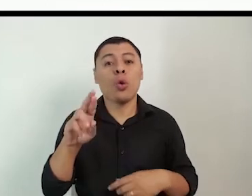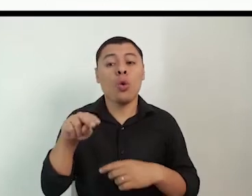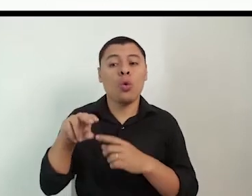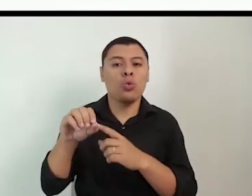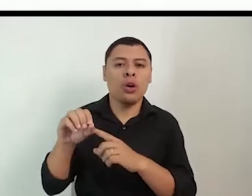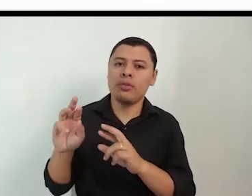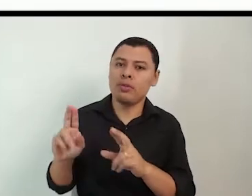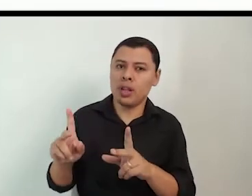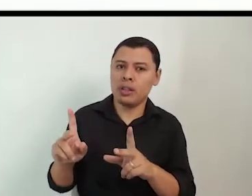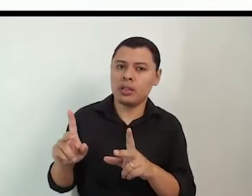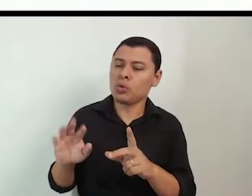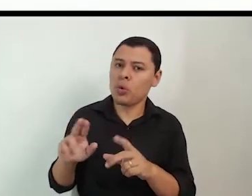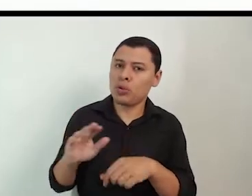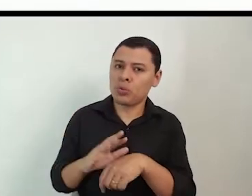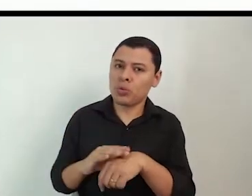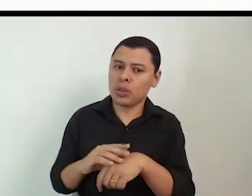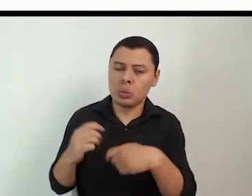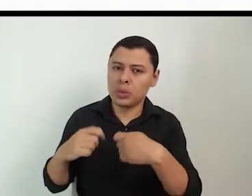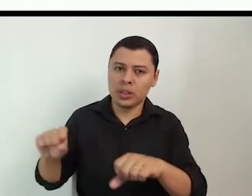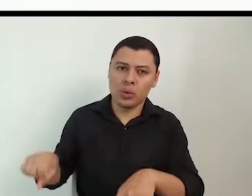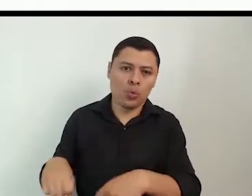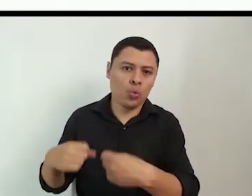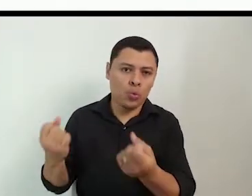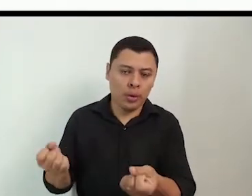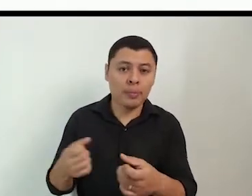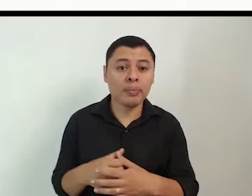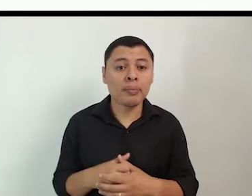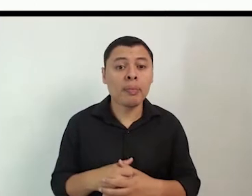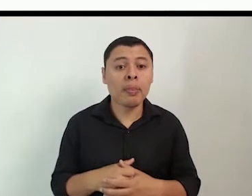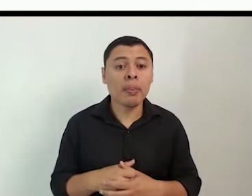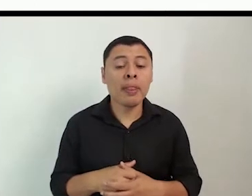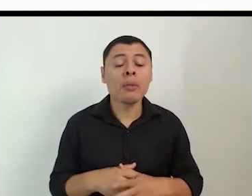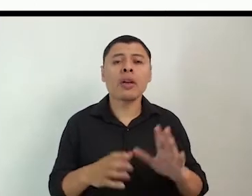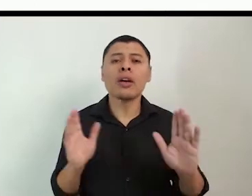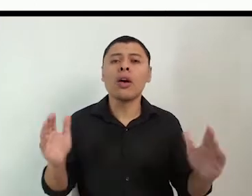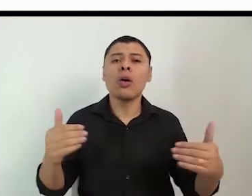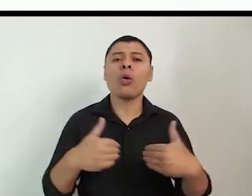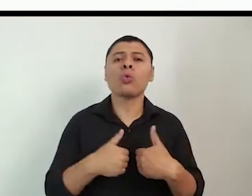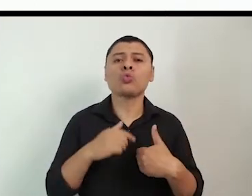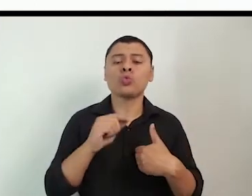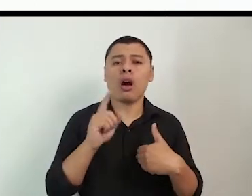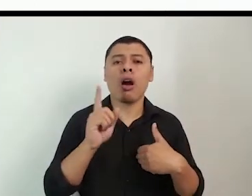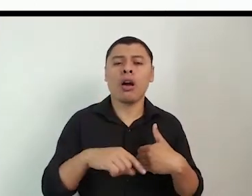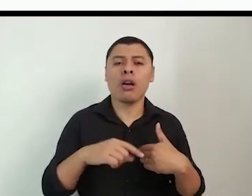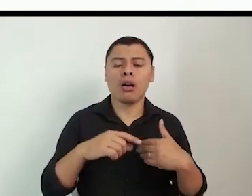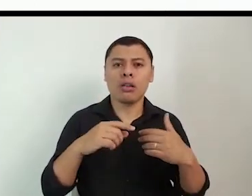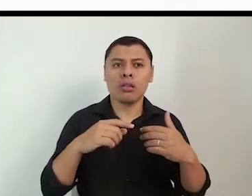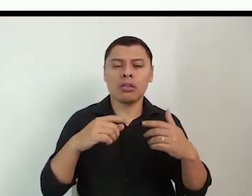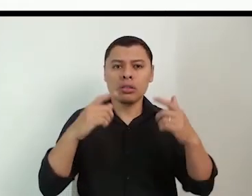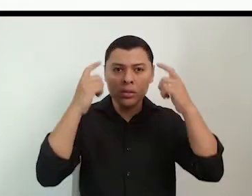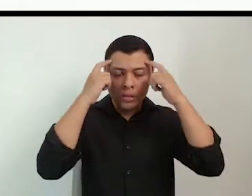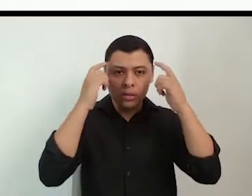Então, falando um pouquinho mais sobre autismo, ele é, como eu falei, um transtorno do desenvolvimento neurológico, né?